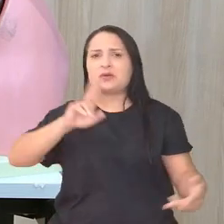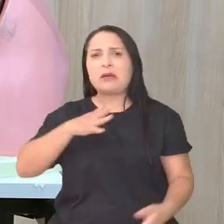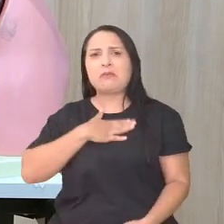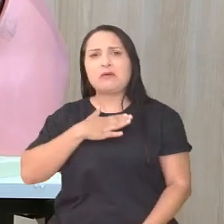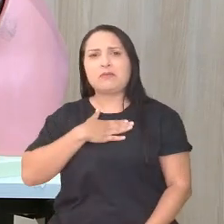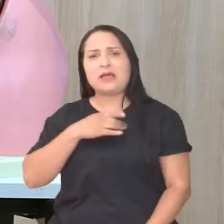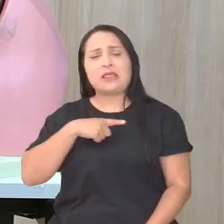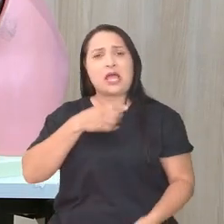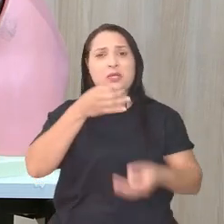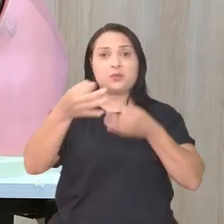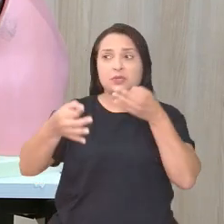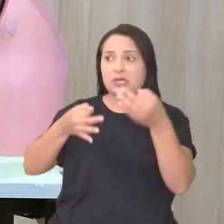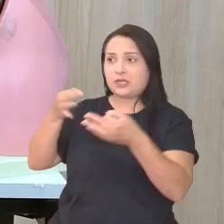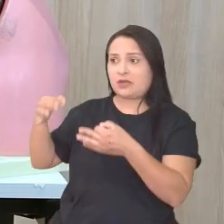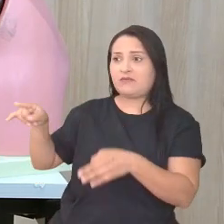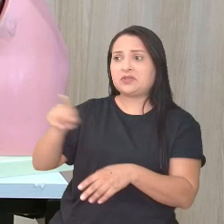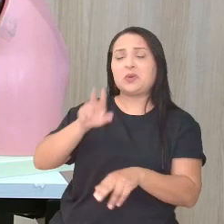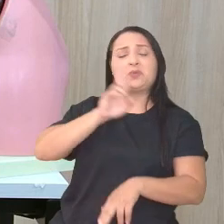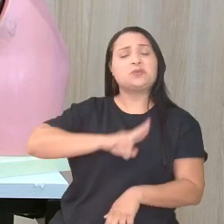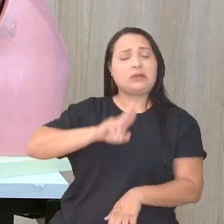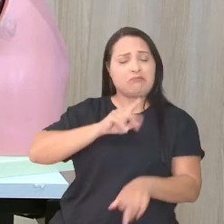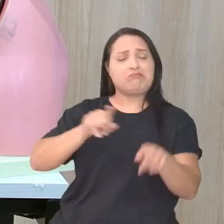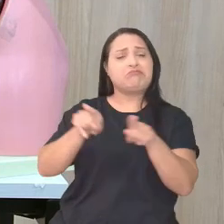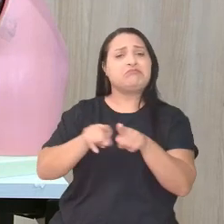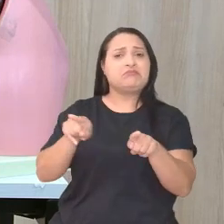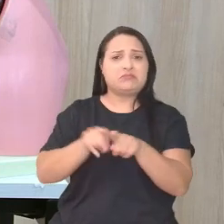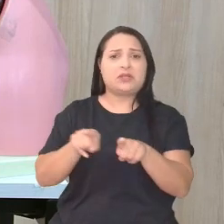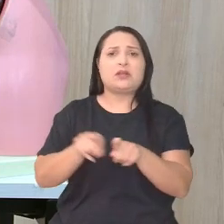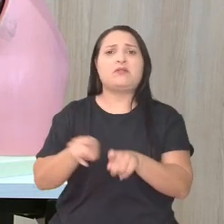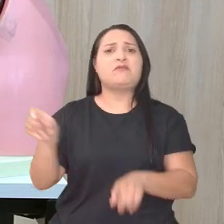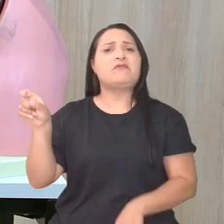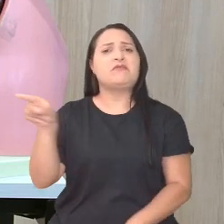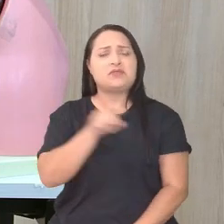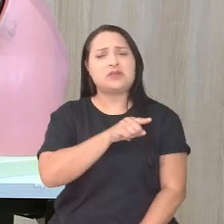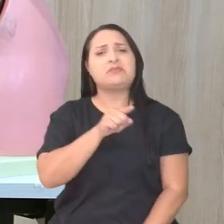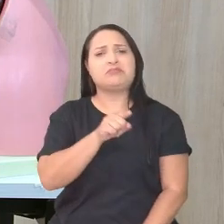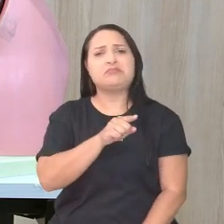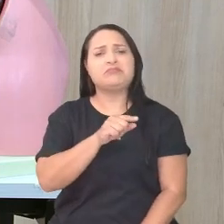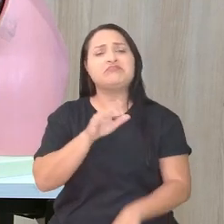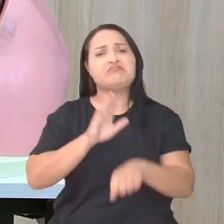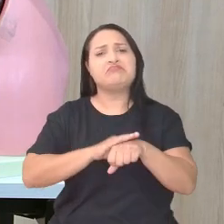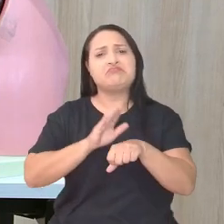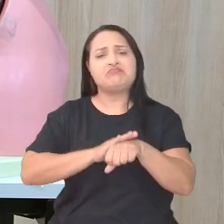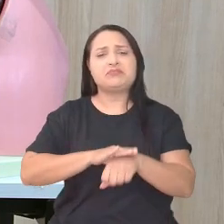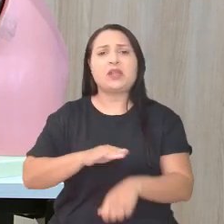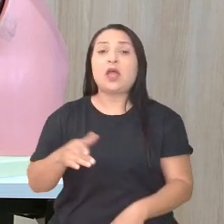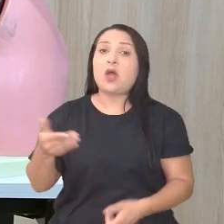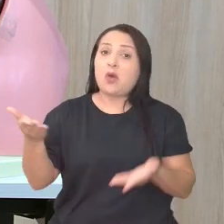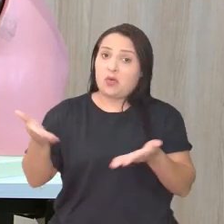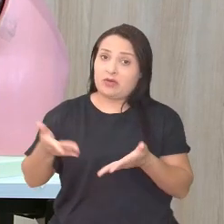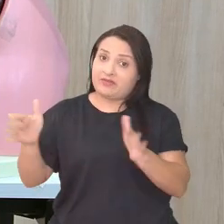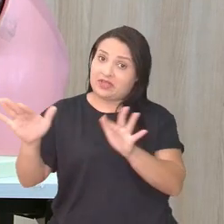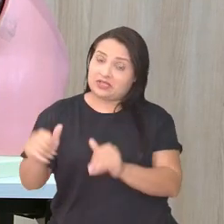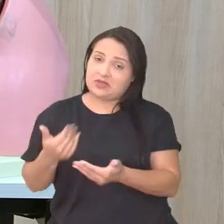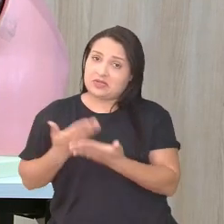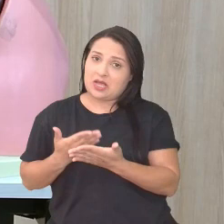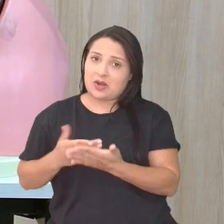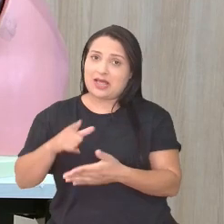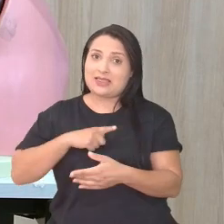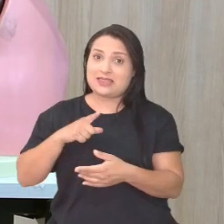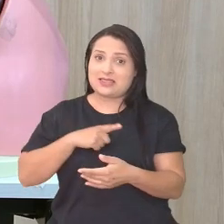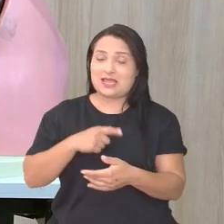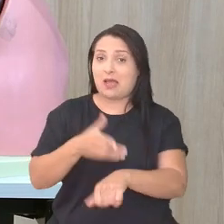sugestões para que vocês possam utilizar também, para que vocês possam fazer. Hoje, no finalzinho da nossa aula, tem um mão na